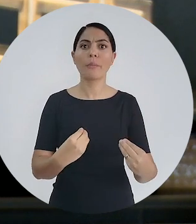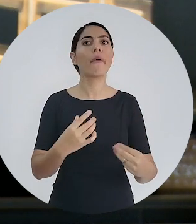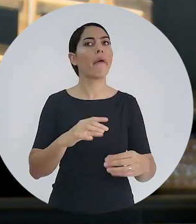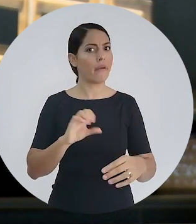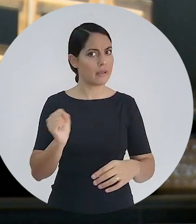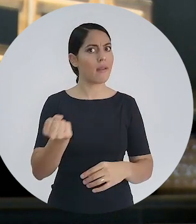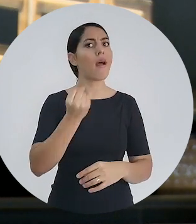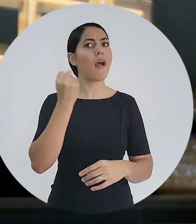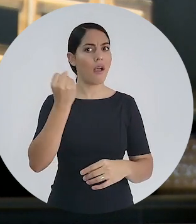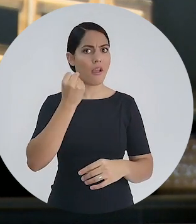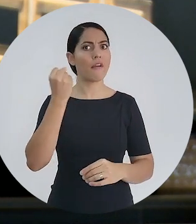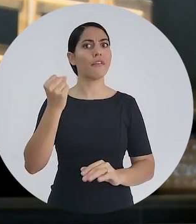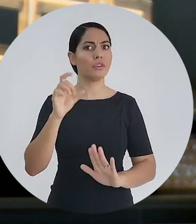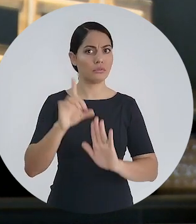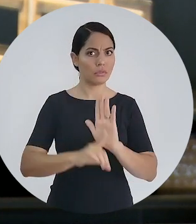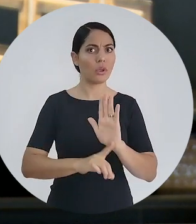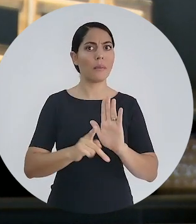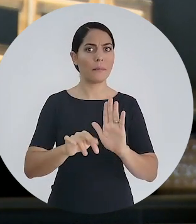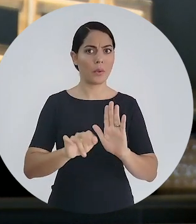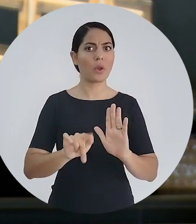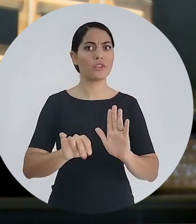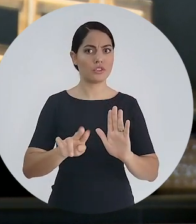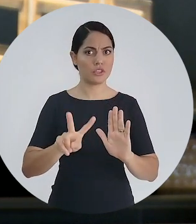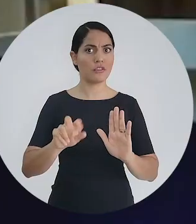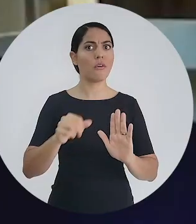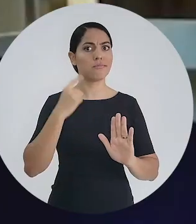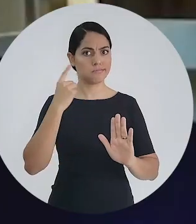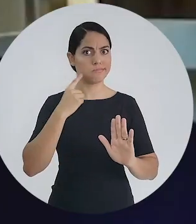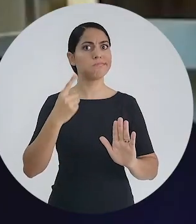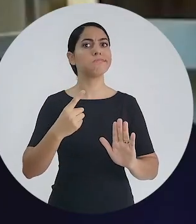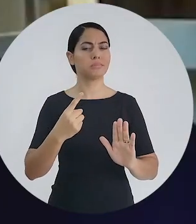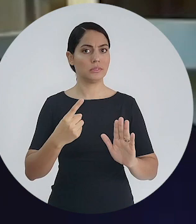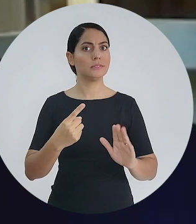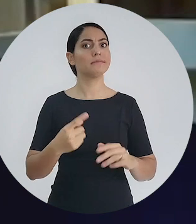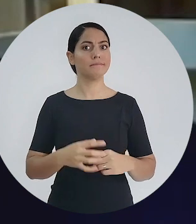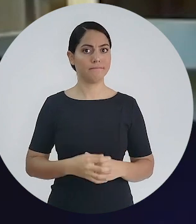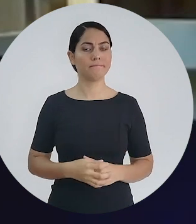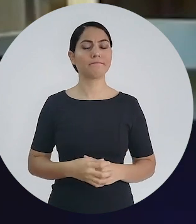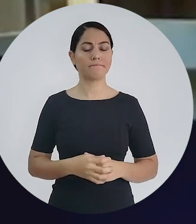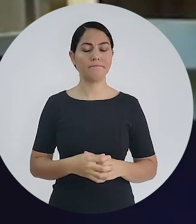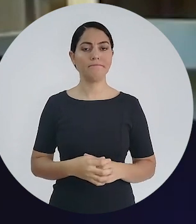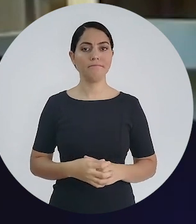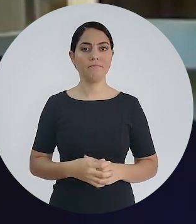grave violação das prerrogativas da advocacia. Essa é